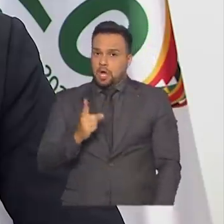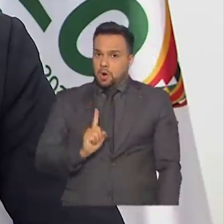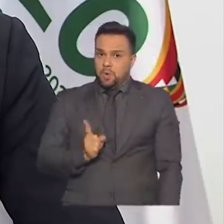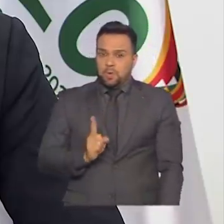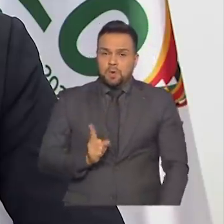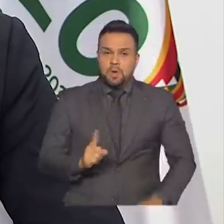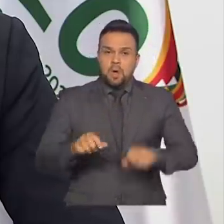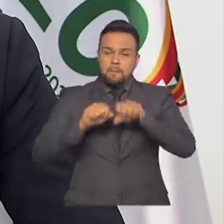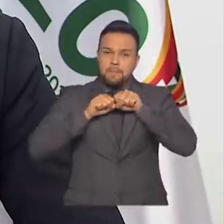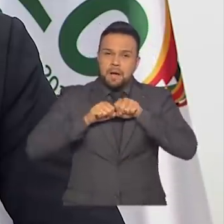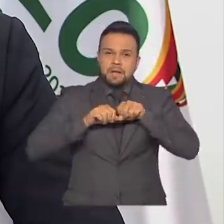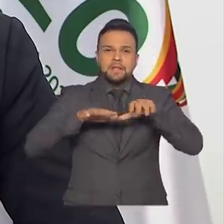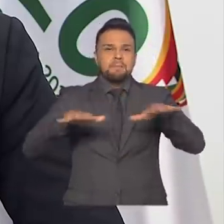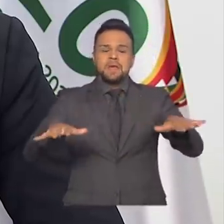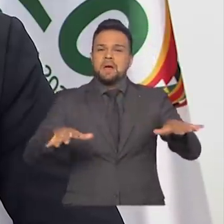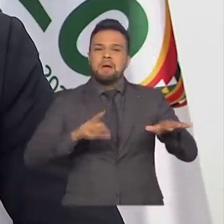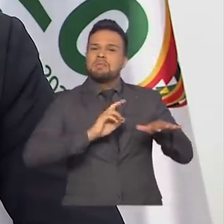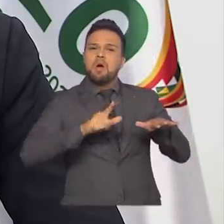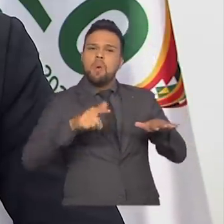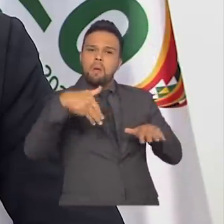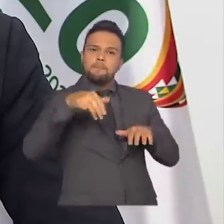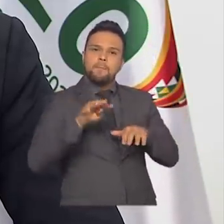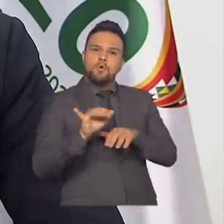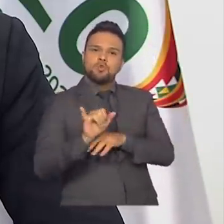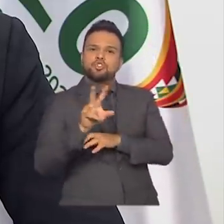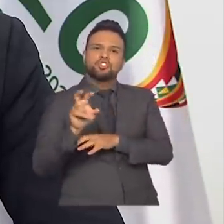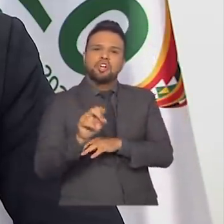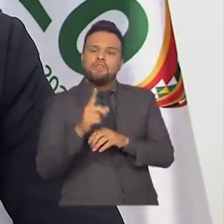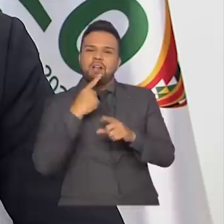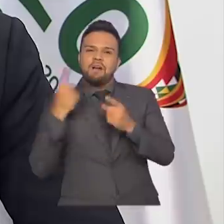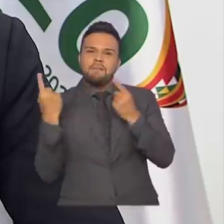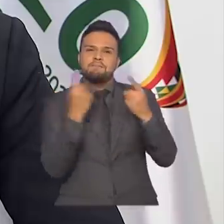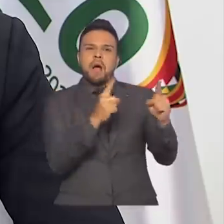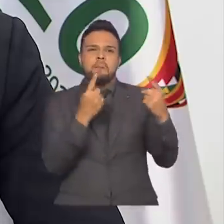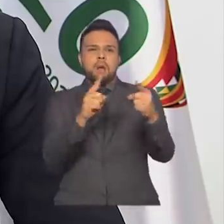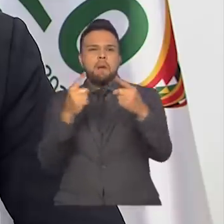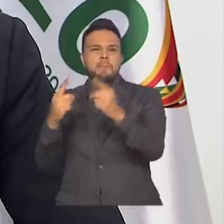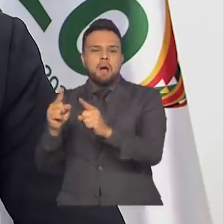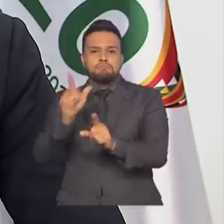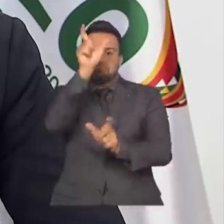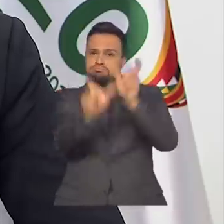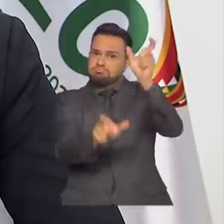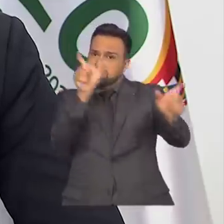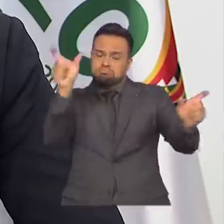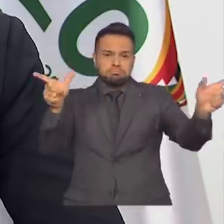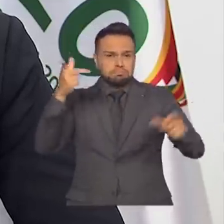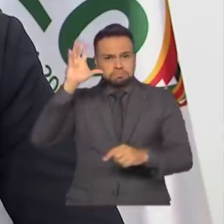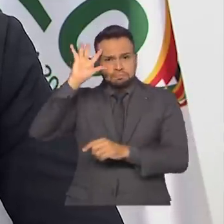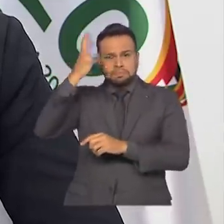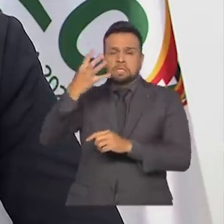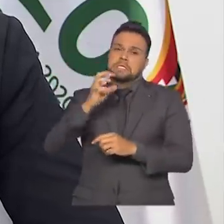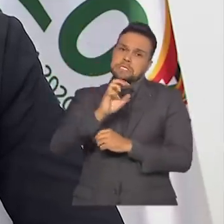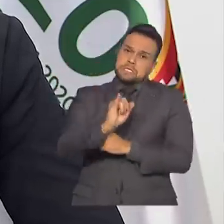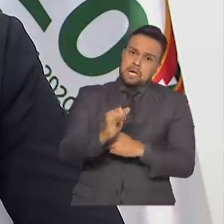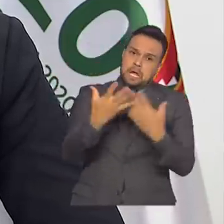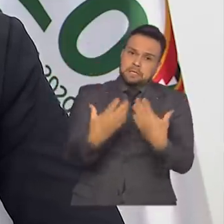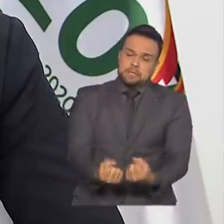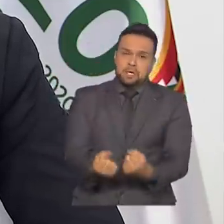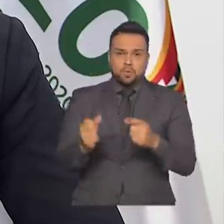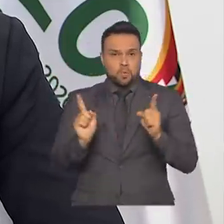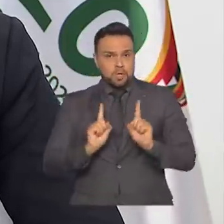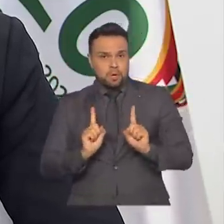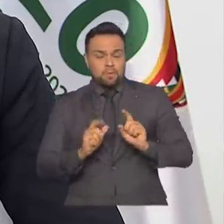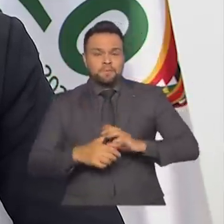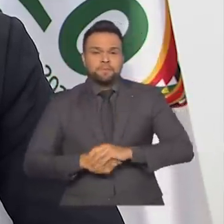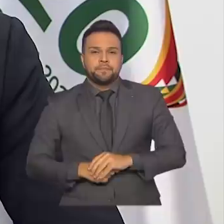pode servir de justificativa para ataques às liberdades individuais. Na esfera econômica,